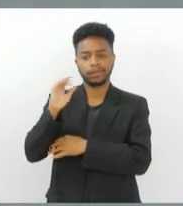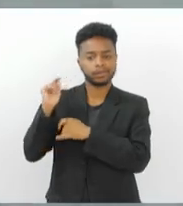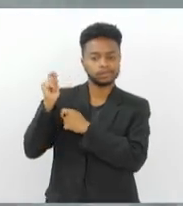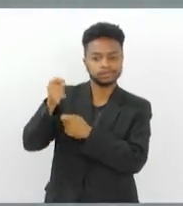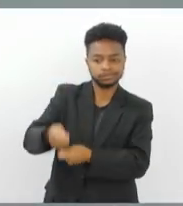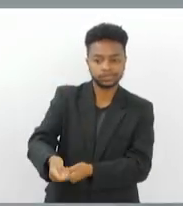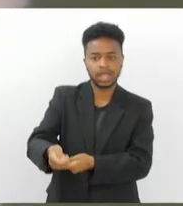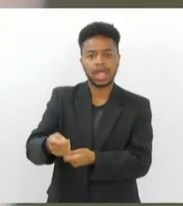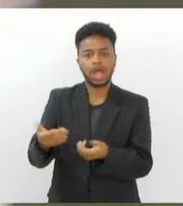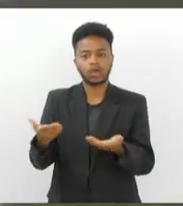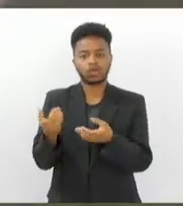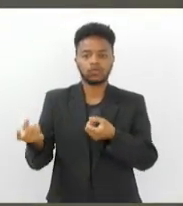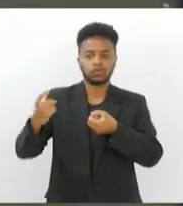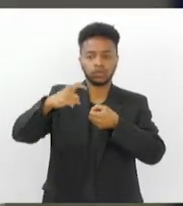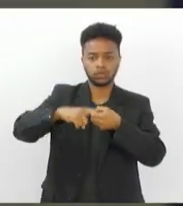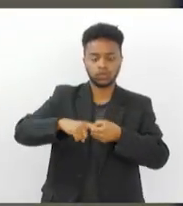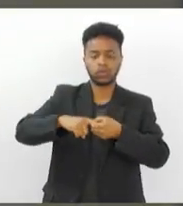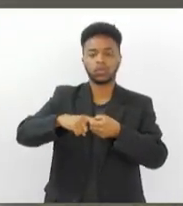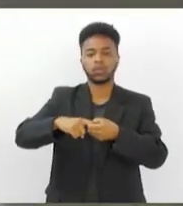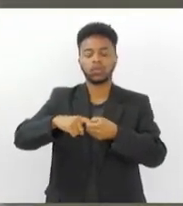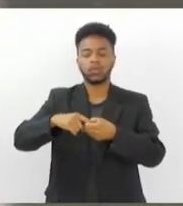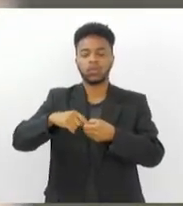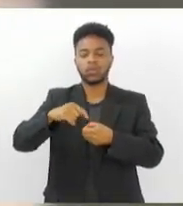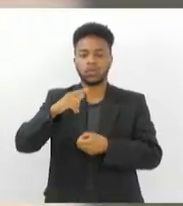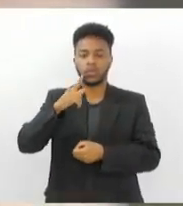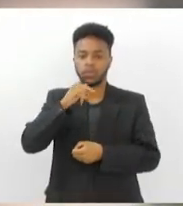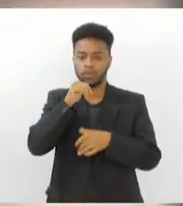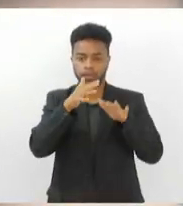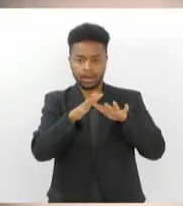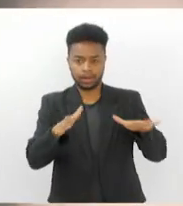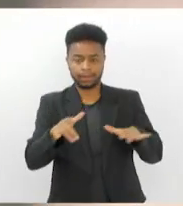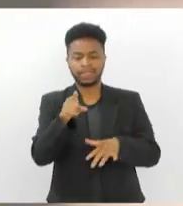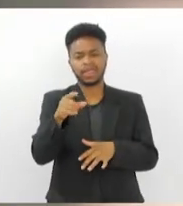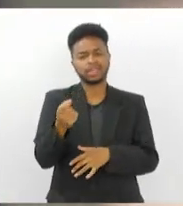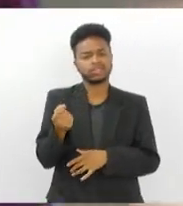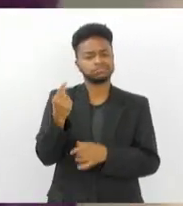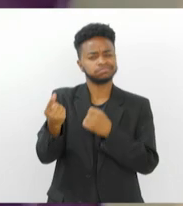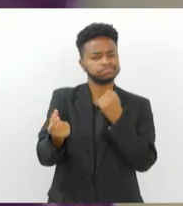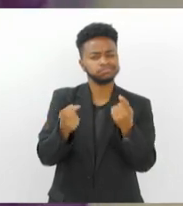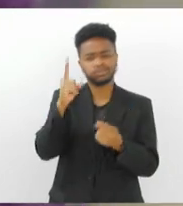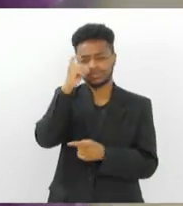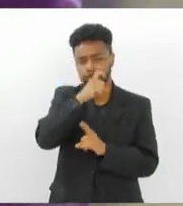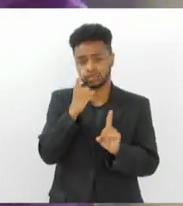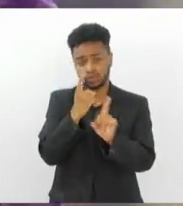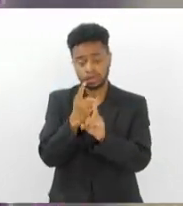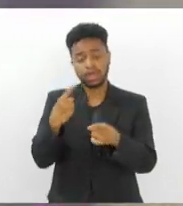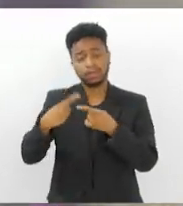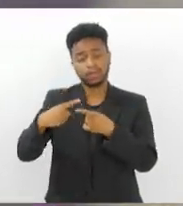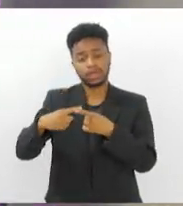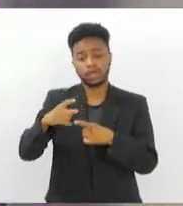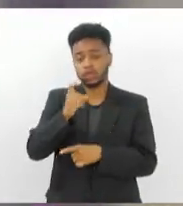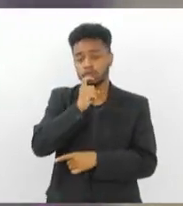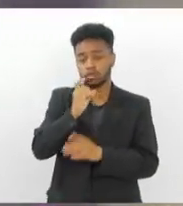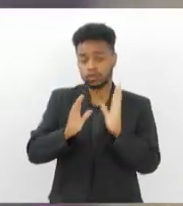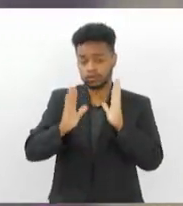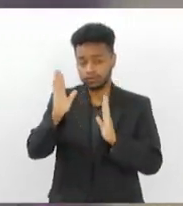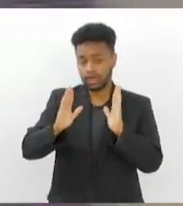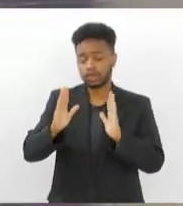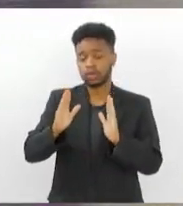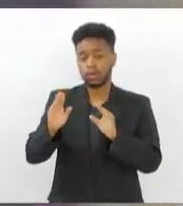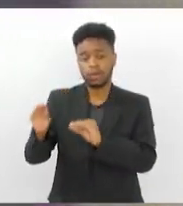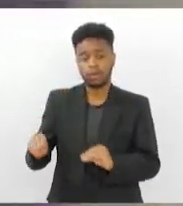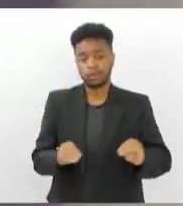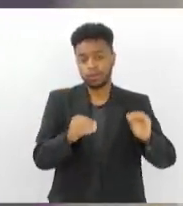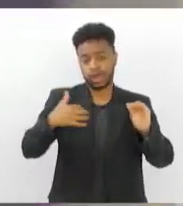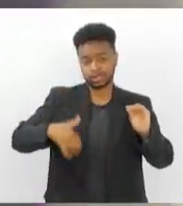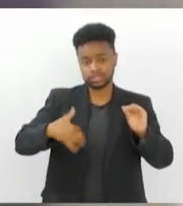e salva ao mar o animal é raro no nosso litoral apesar de migrar da Argentina para as águas cariocas no inverno ele vive em profundidad de